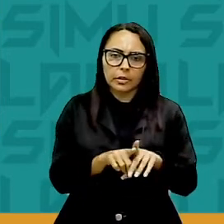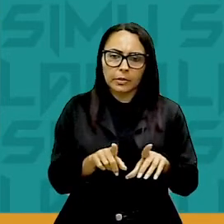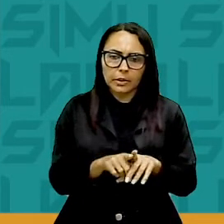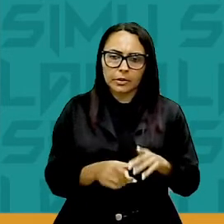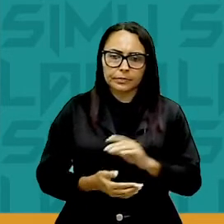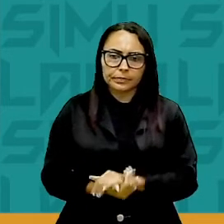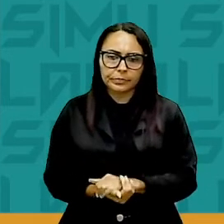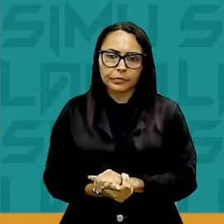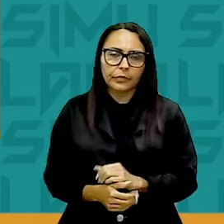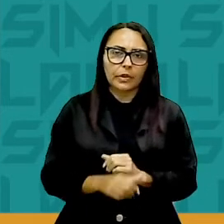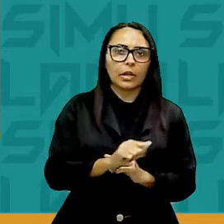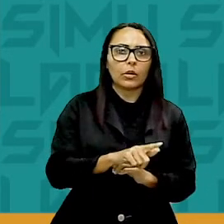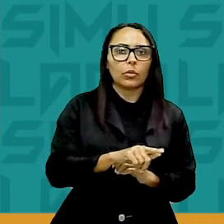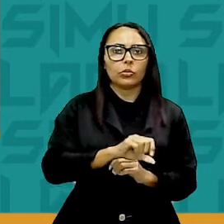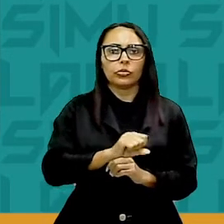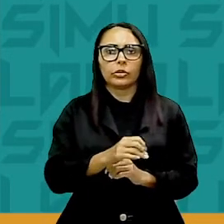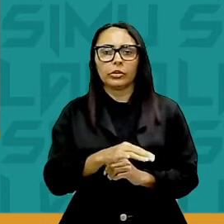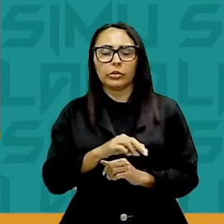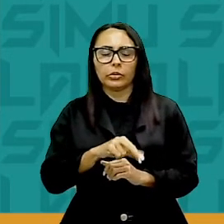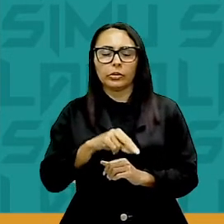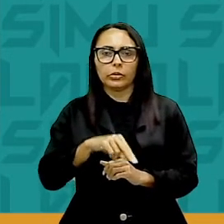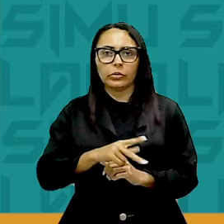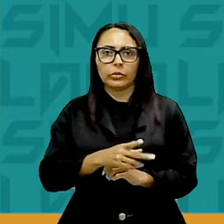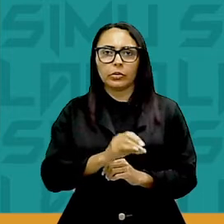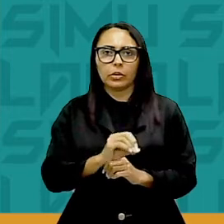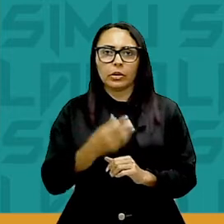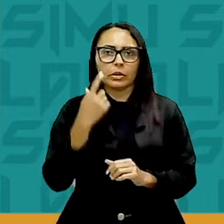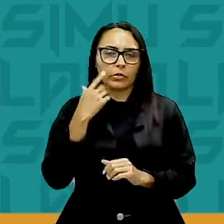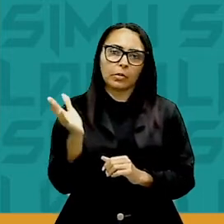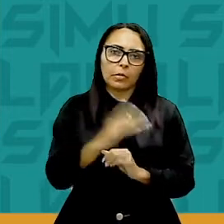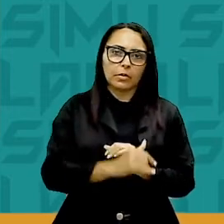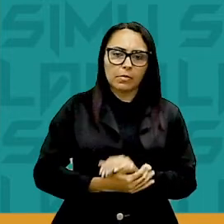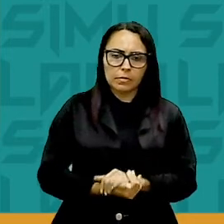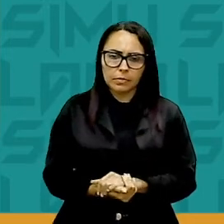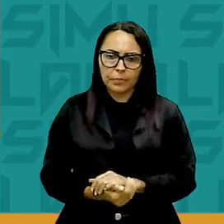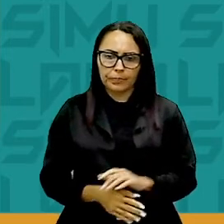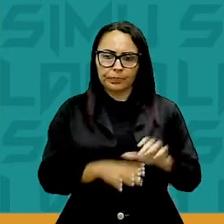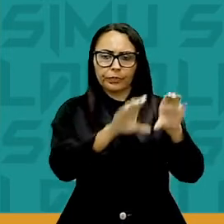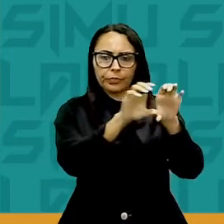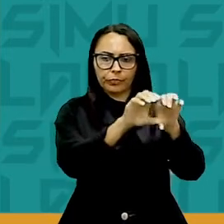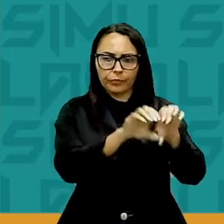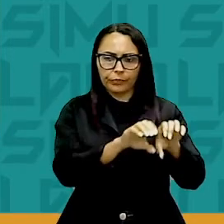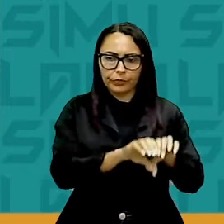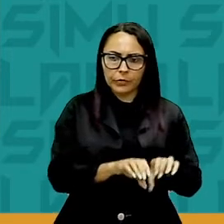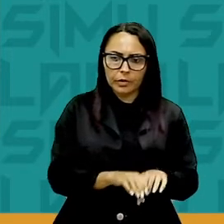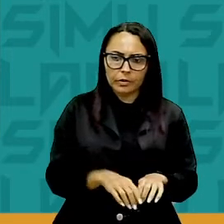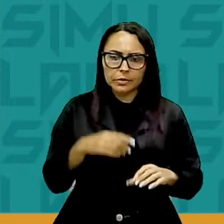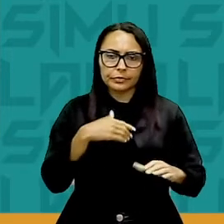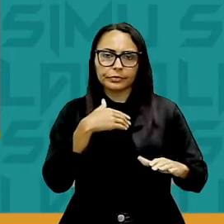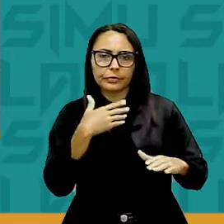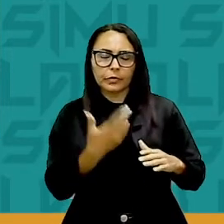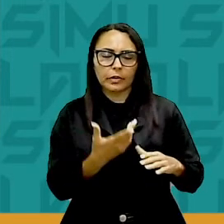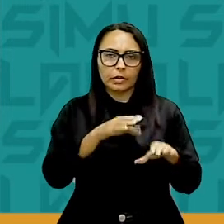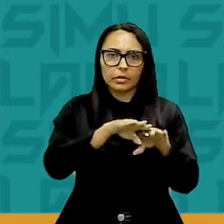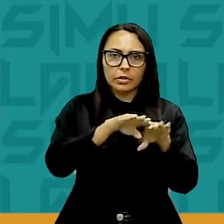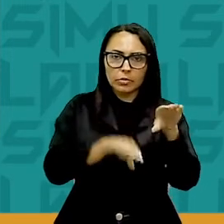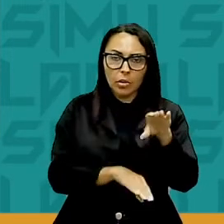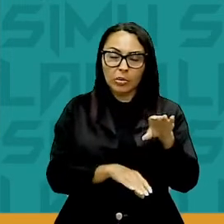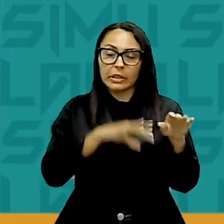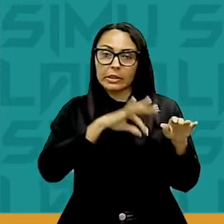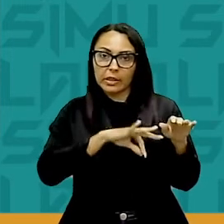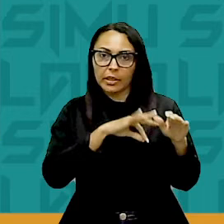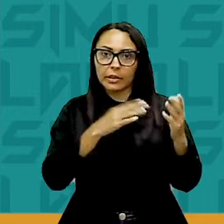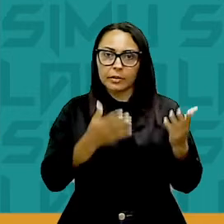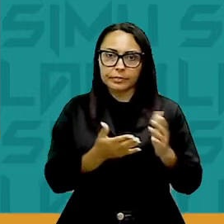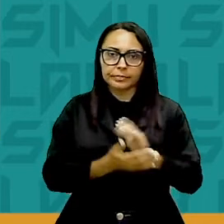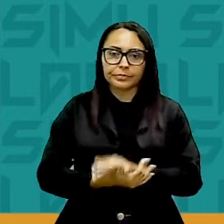em Agostinho e outras, tá bom? Então vamos lá. Estrutura educacional e desigualdade de renda.